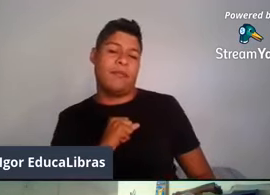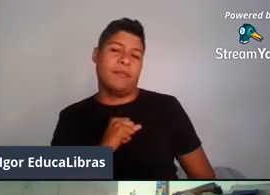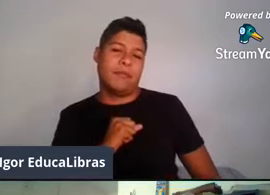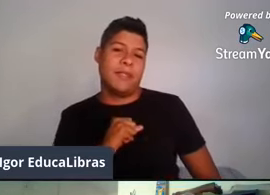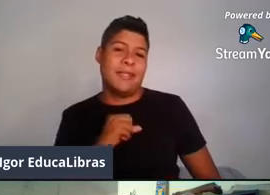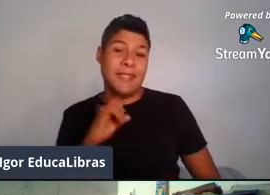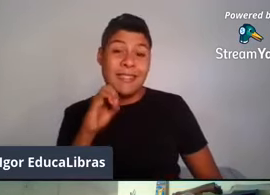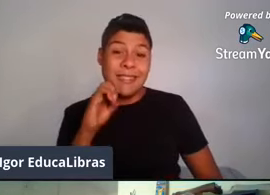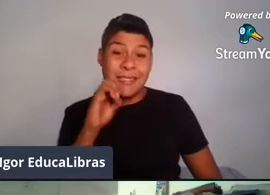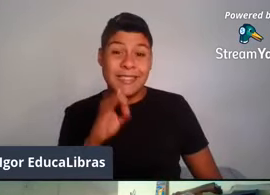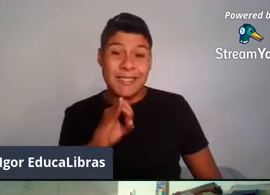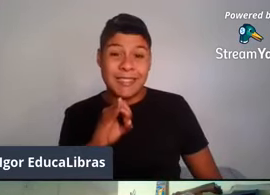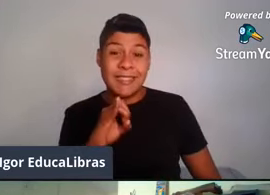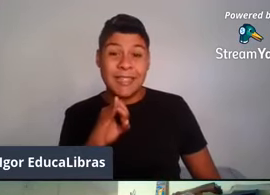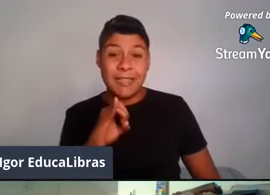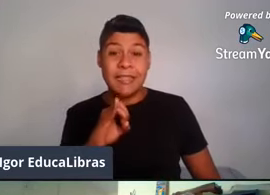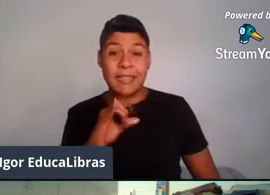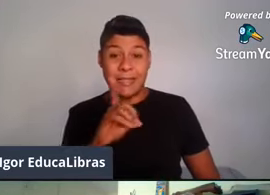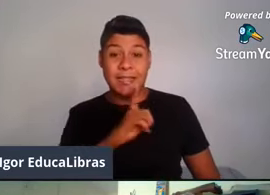você